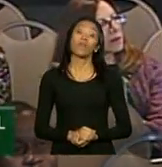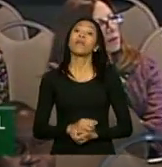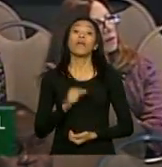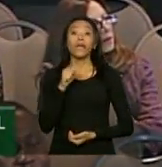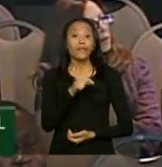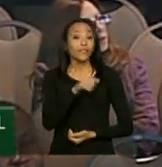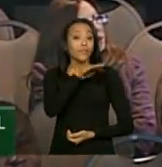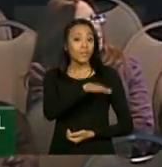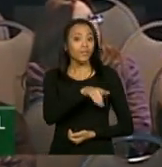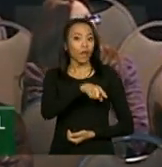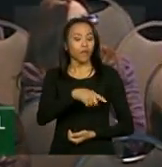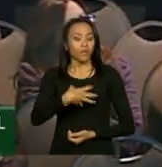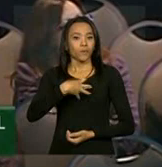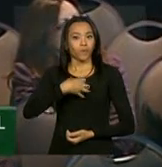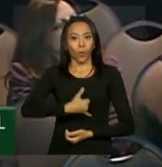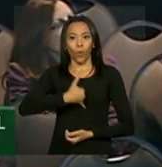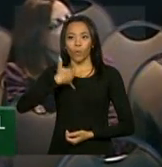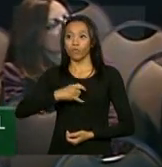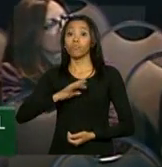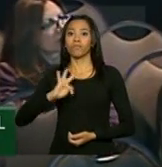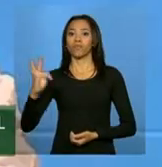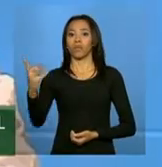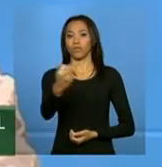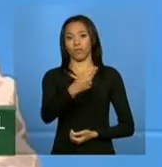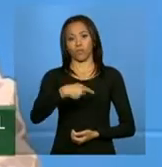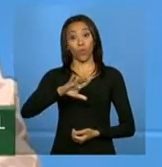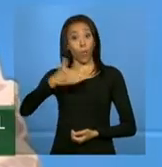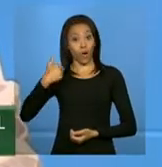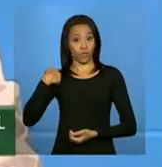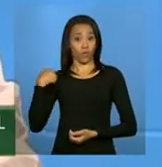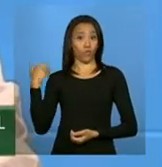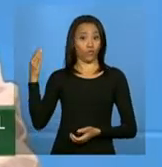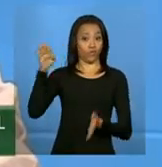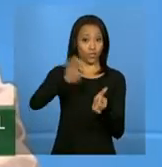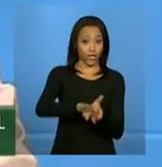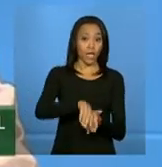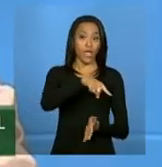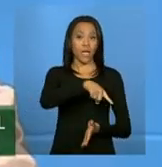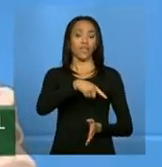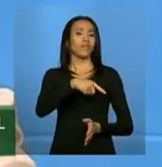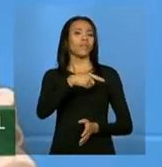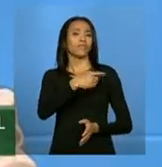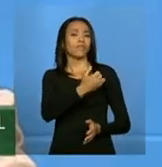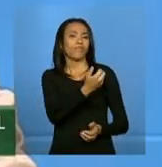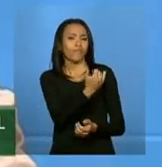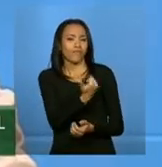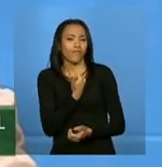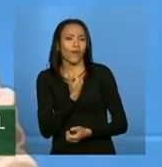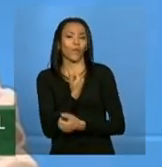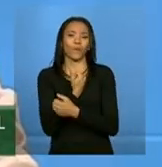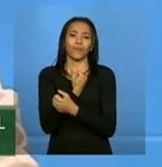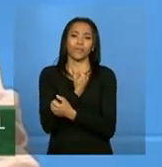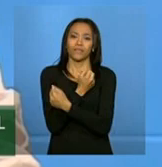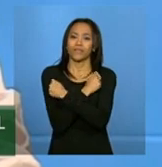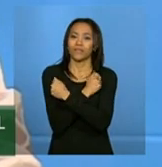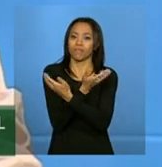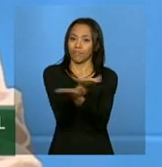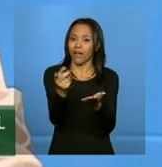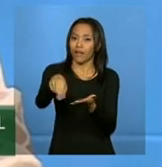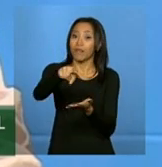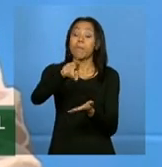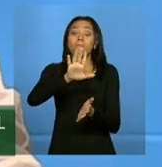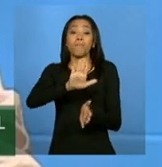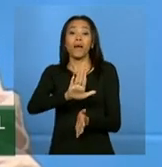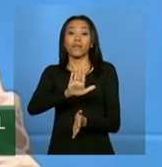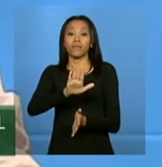Ele deve ser motivo de orgulho para todos. Inclusive, quando eu estava vindo aqui, ele enviou suas lembranças. Mas ele também